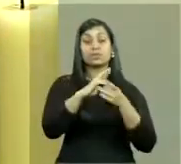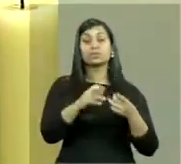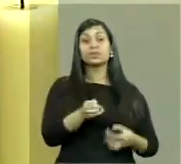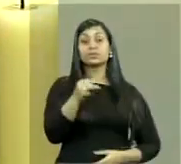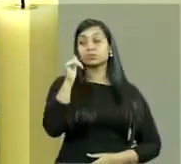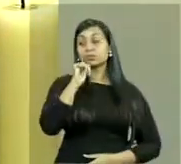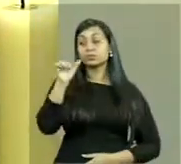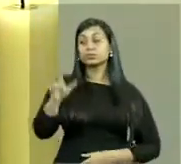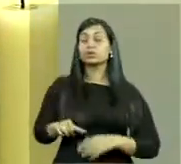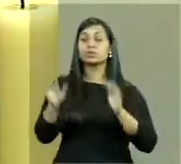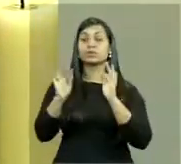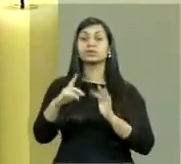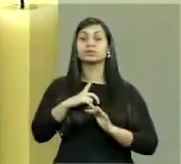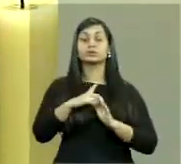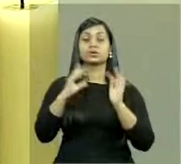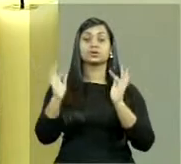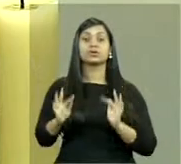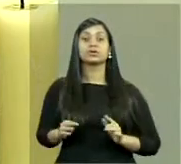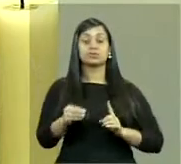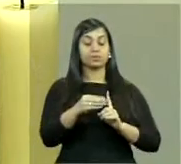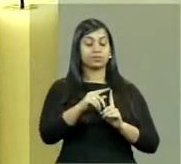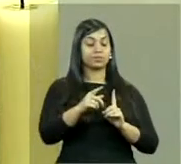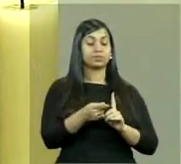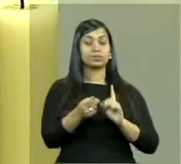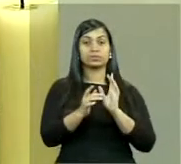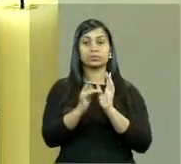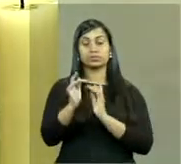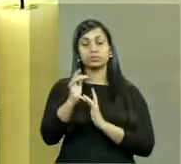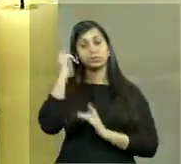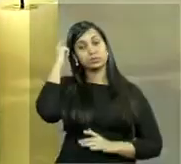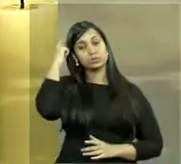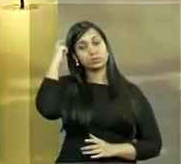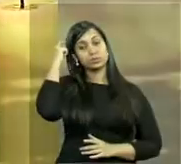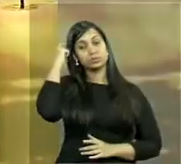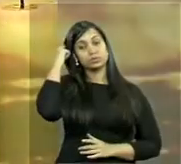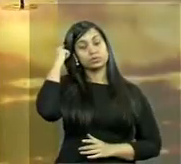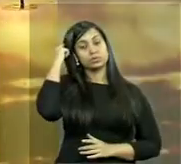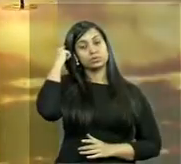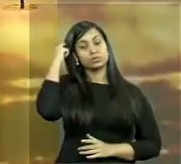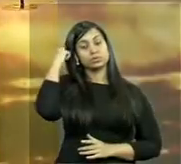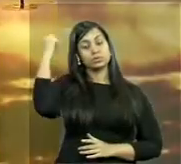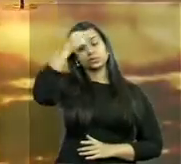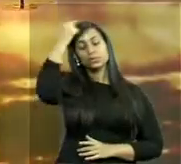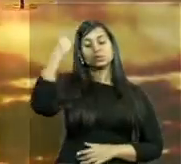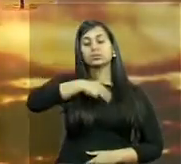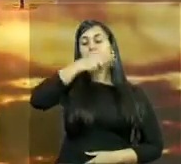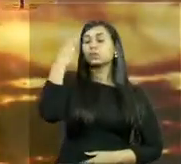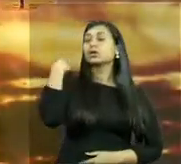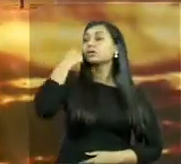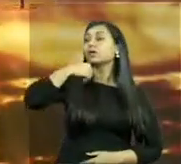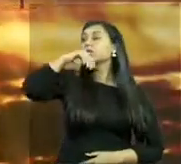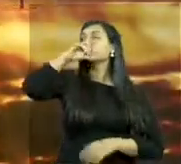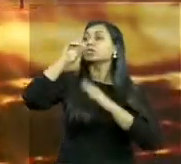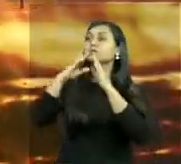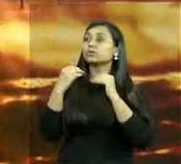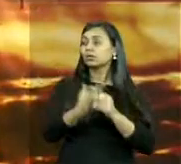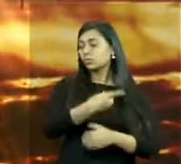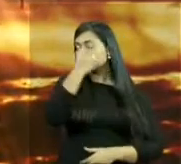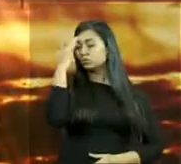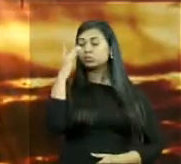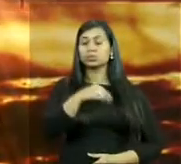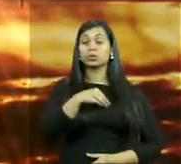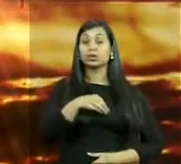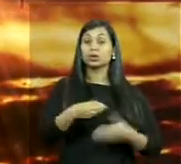convosco. Bendita sois vós entre as mulheres, e bendito é o fruto do vosso ventre, Jesus. Santa Maria, Mãe de Deus, rogai por